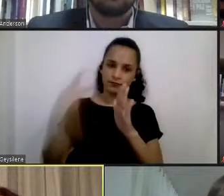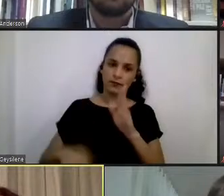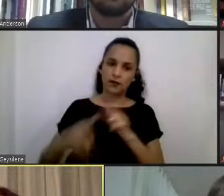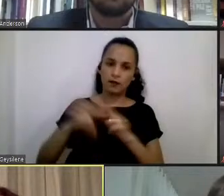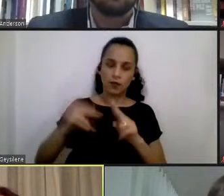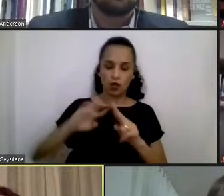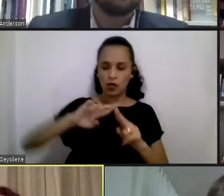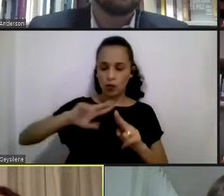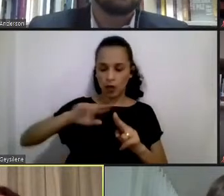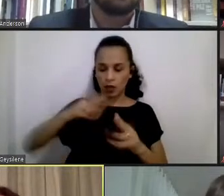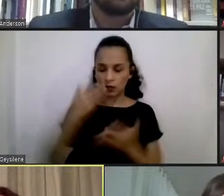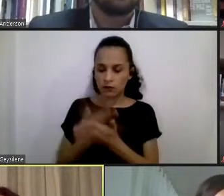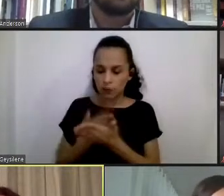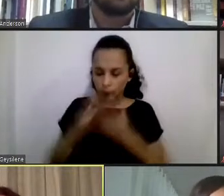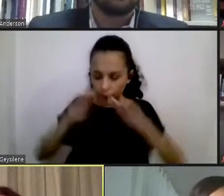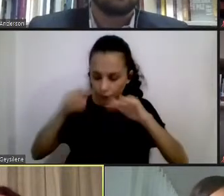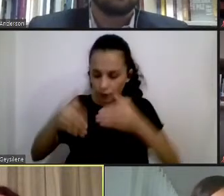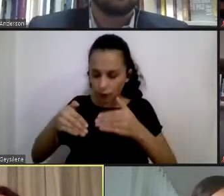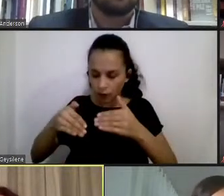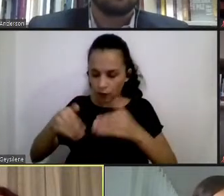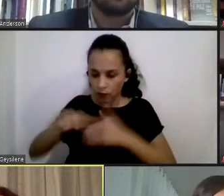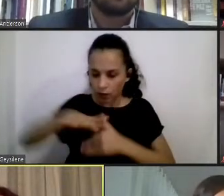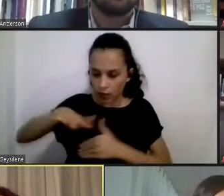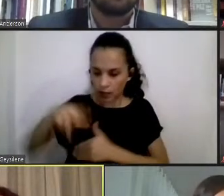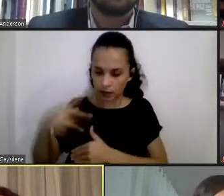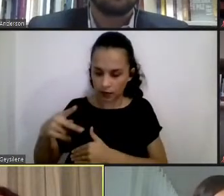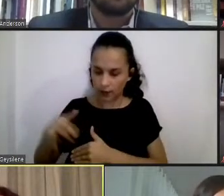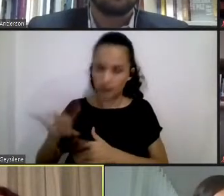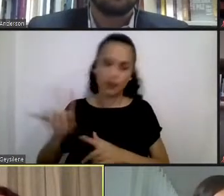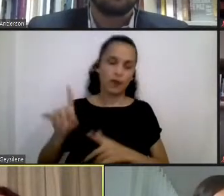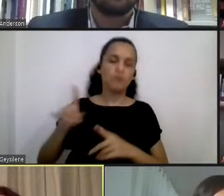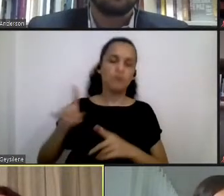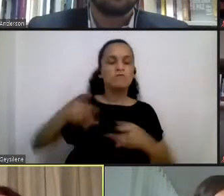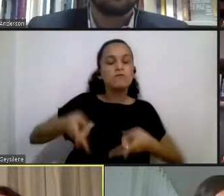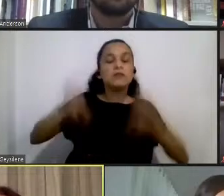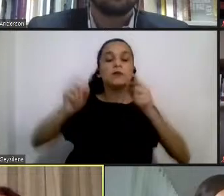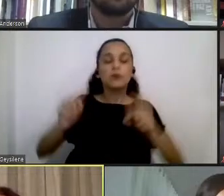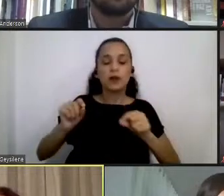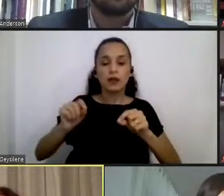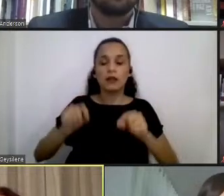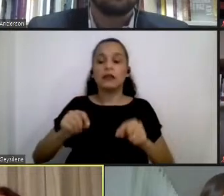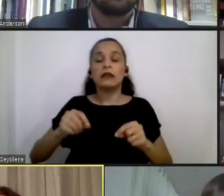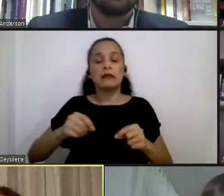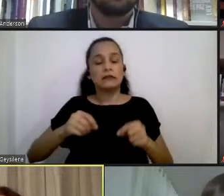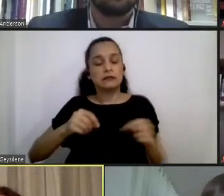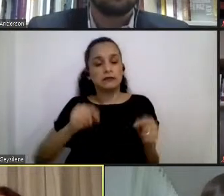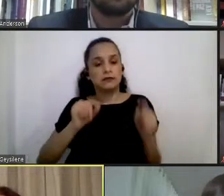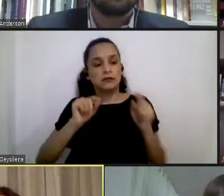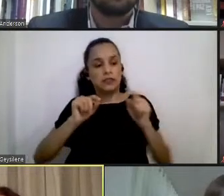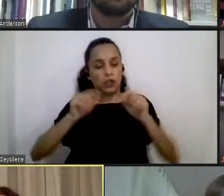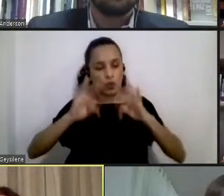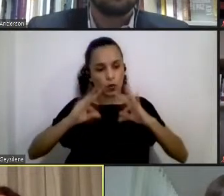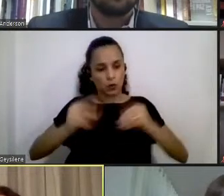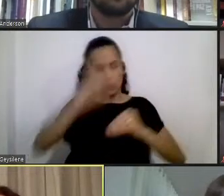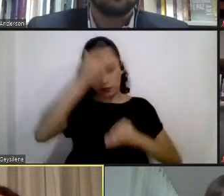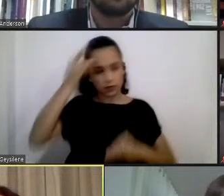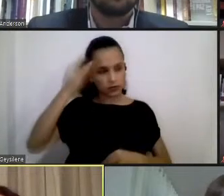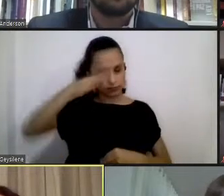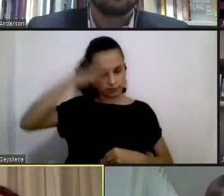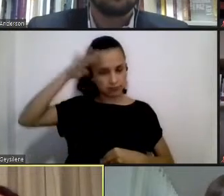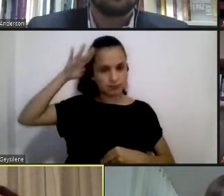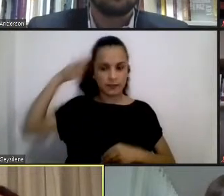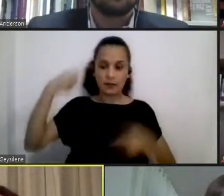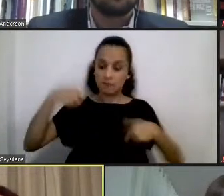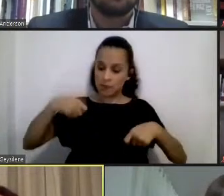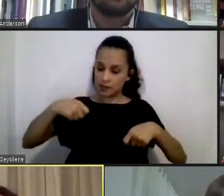atuação. Compreendeu e, desde o começo de sua carreira, difundiu a noção de que os intelectuais precisam sair